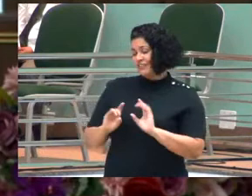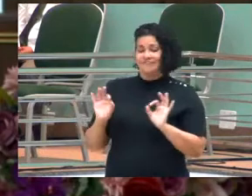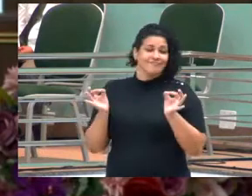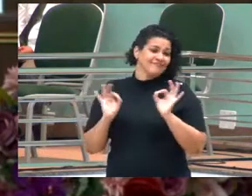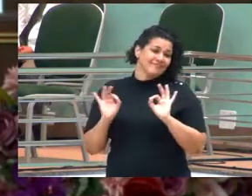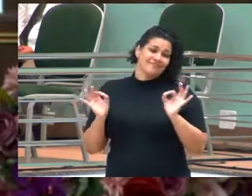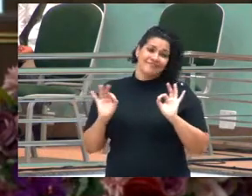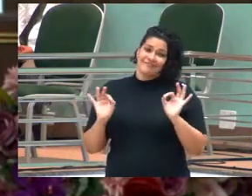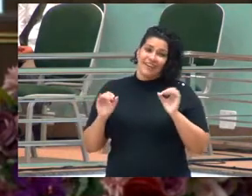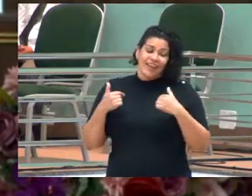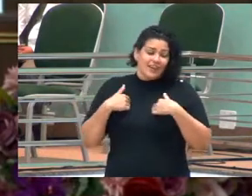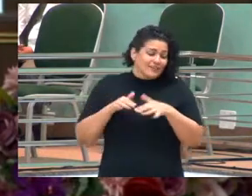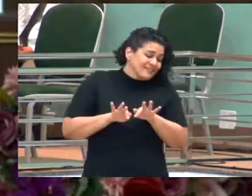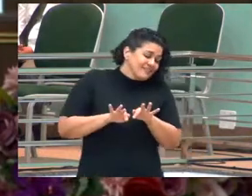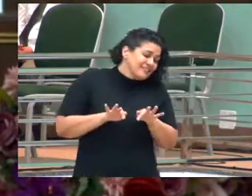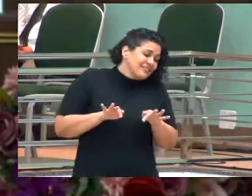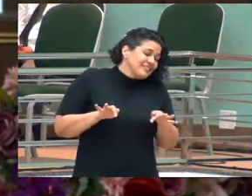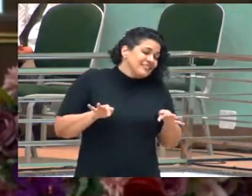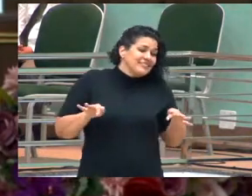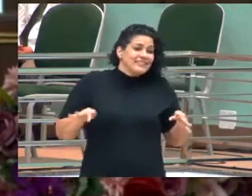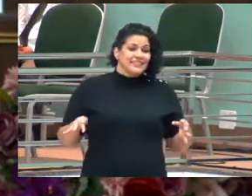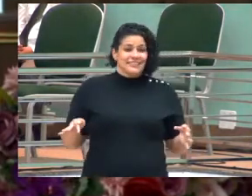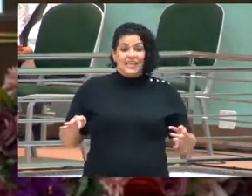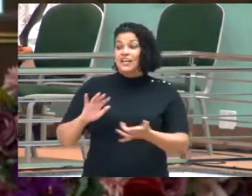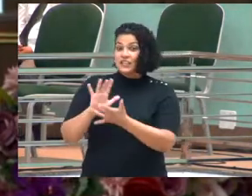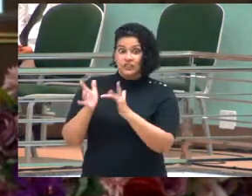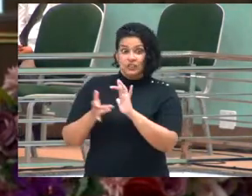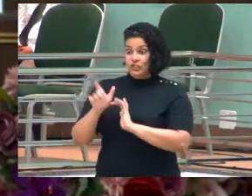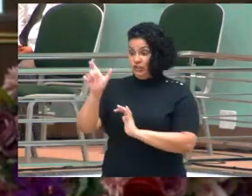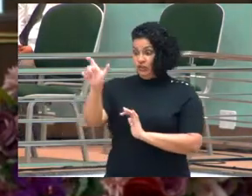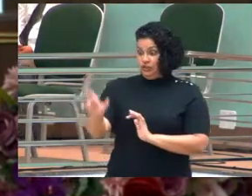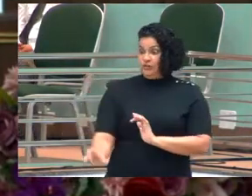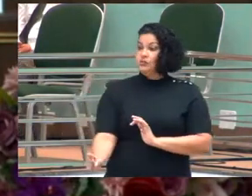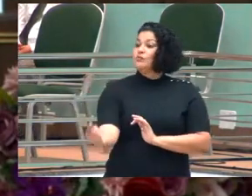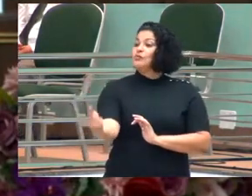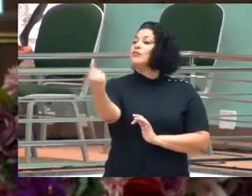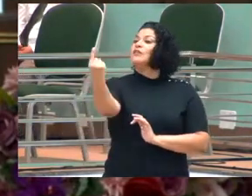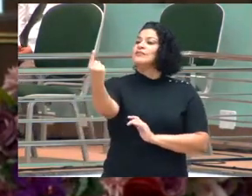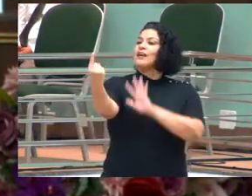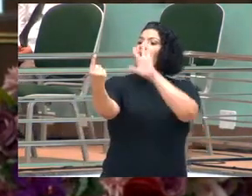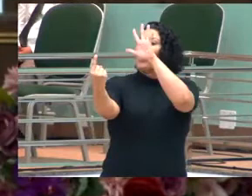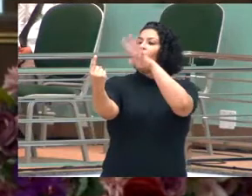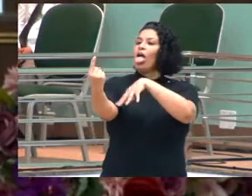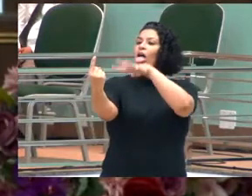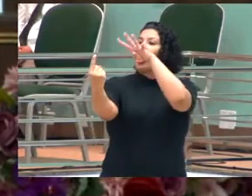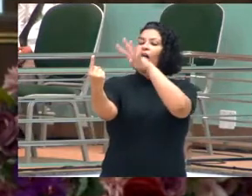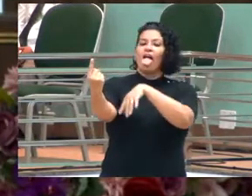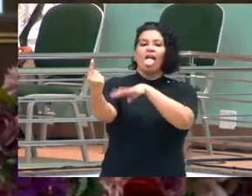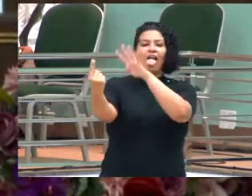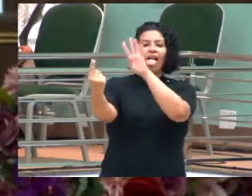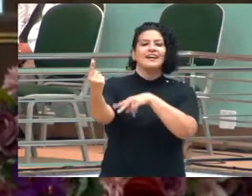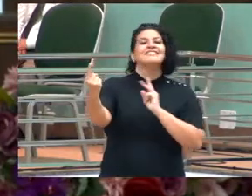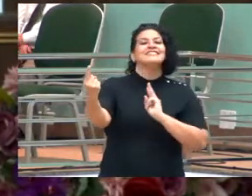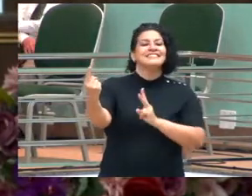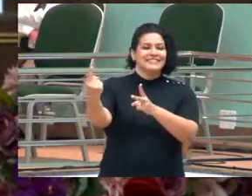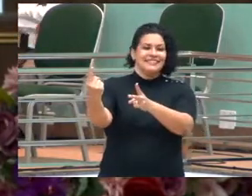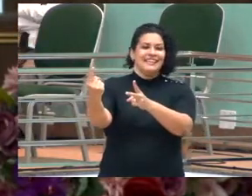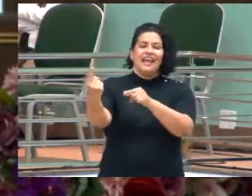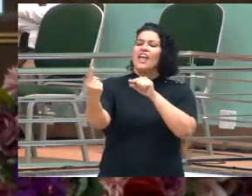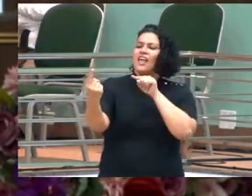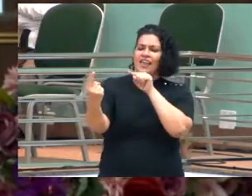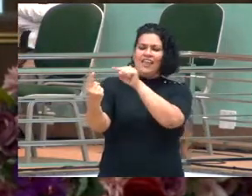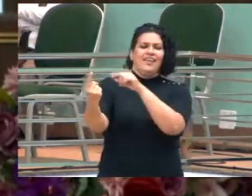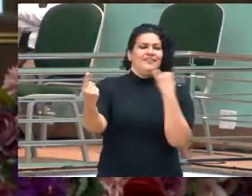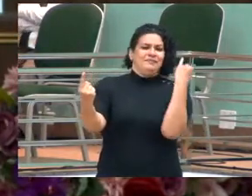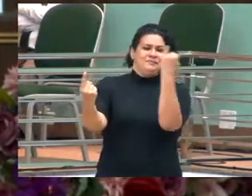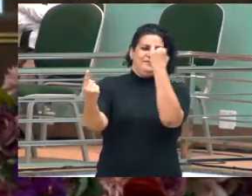Porque todo o holofote deveria ser colocado em Jesus. Ele é o herói. A